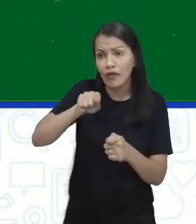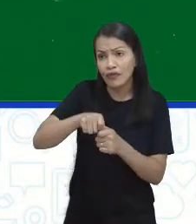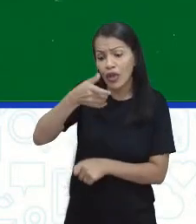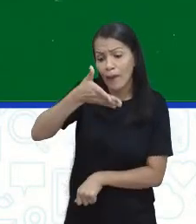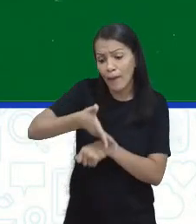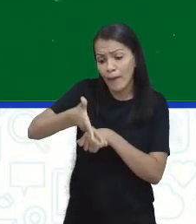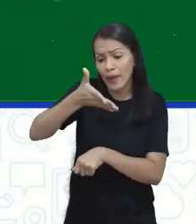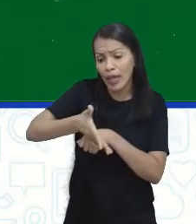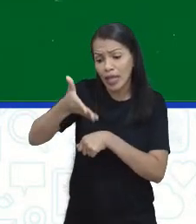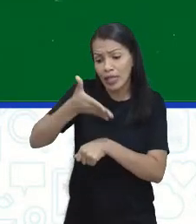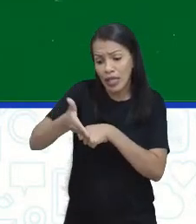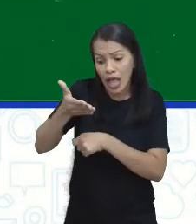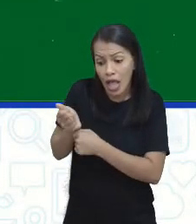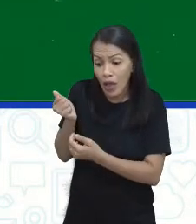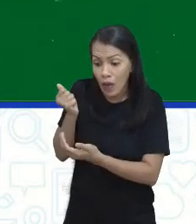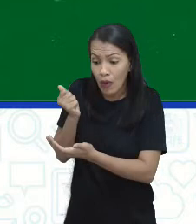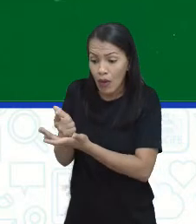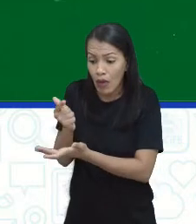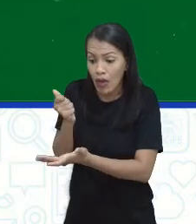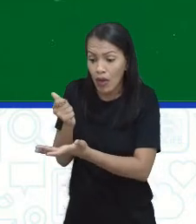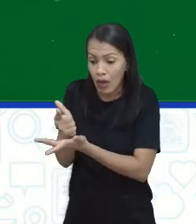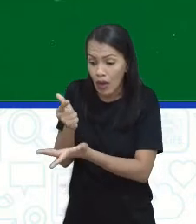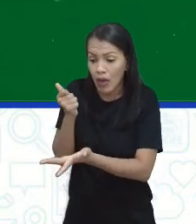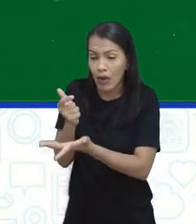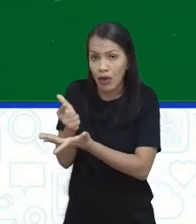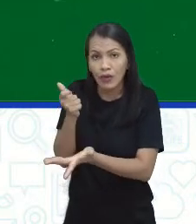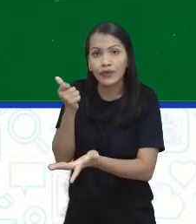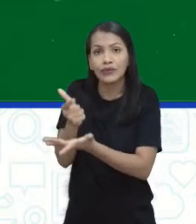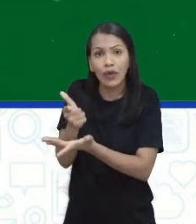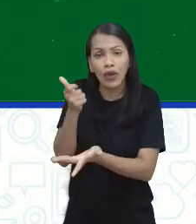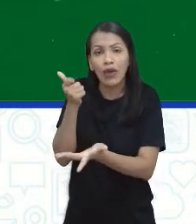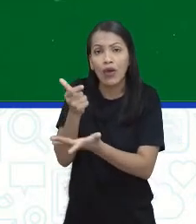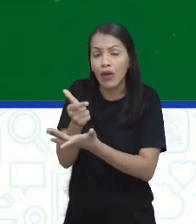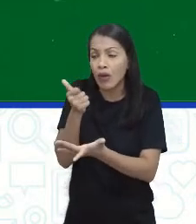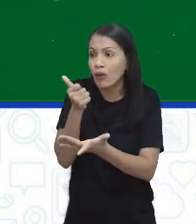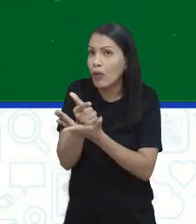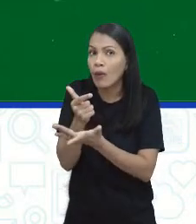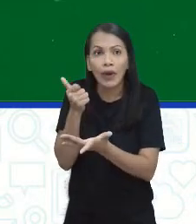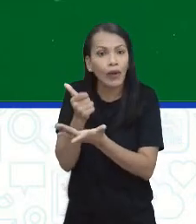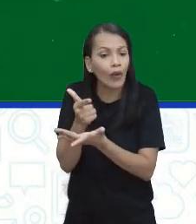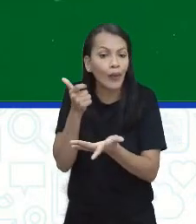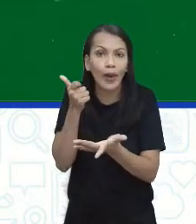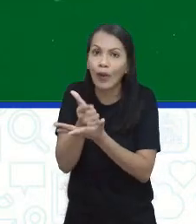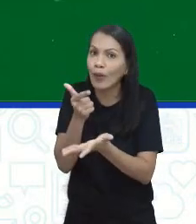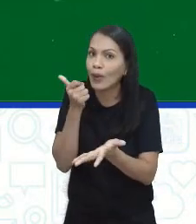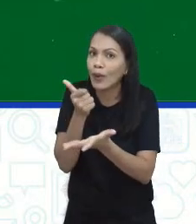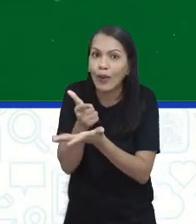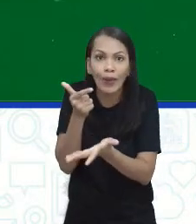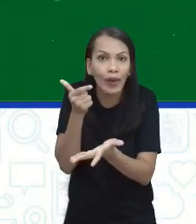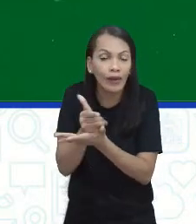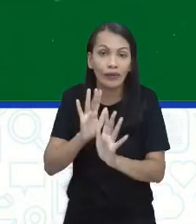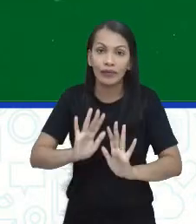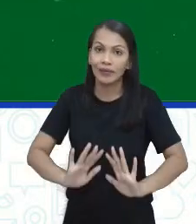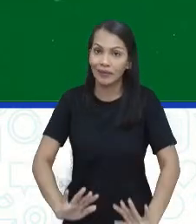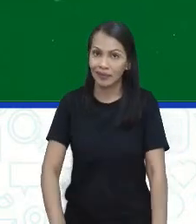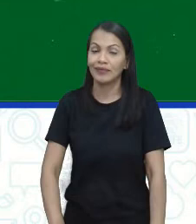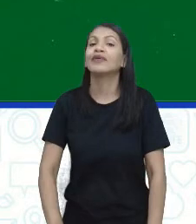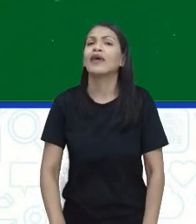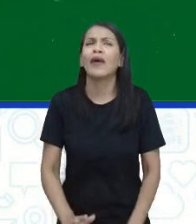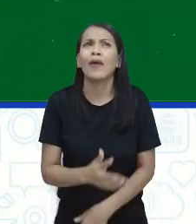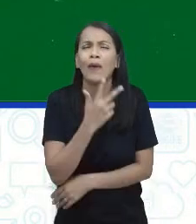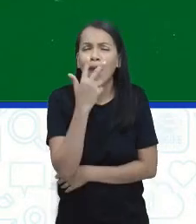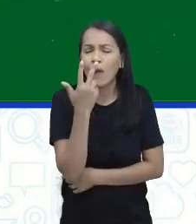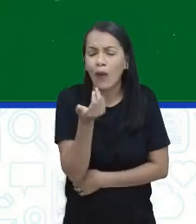prática de consumir. É o consumo ilimitado de bens duráveis,